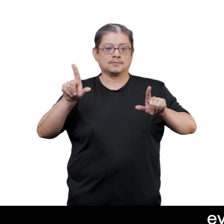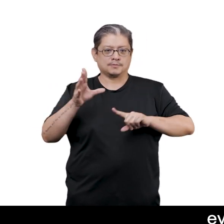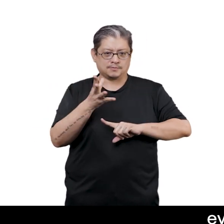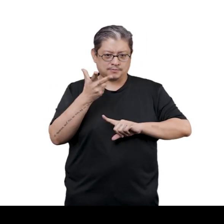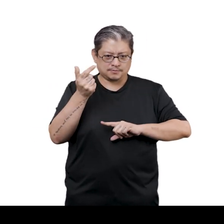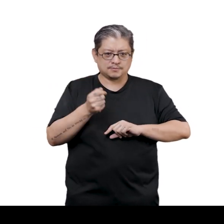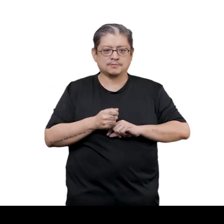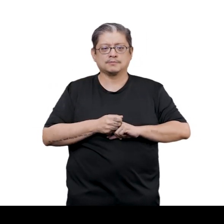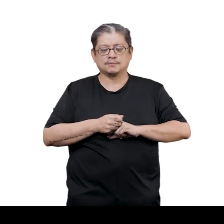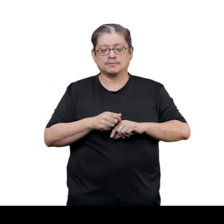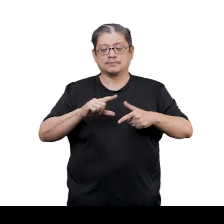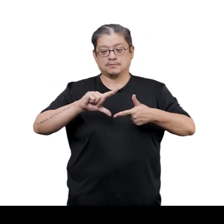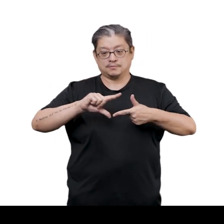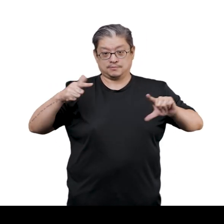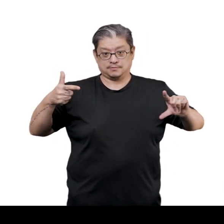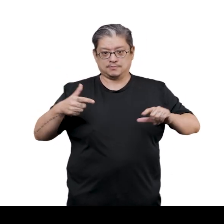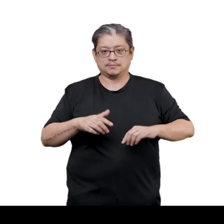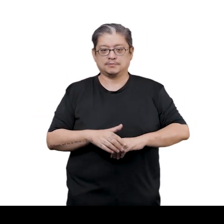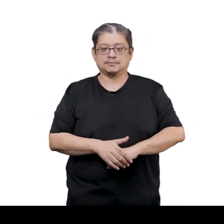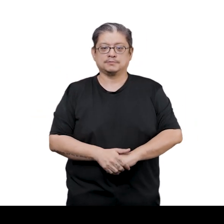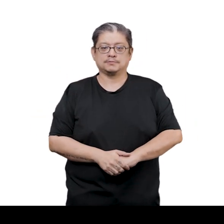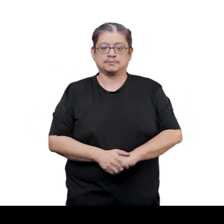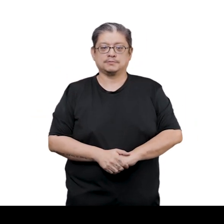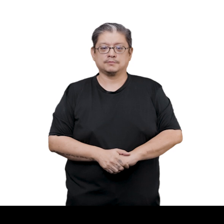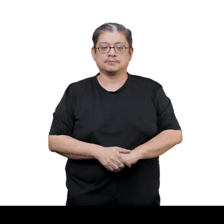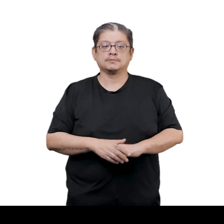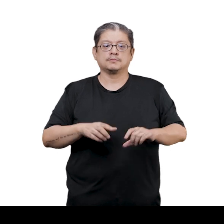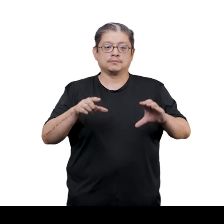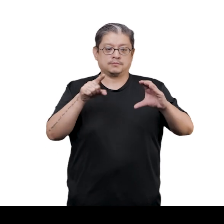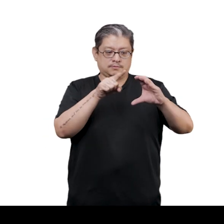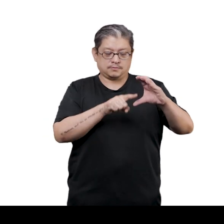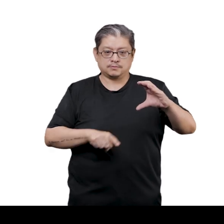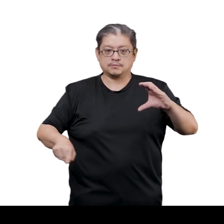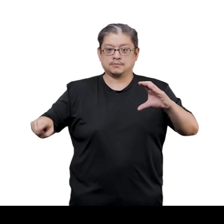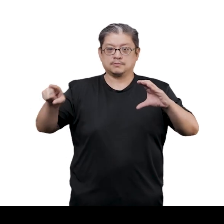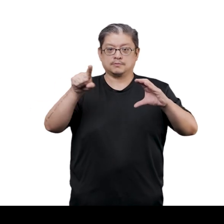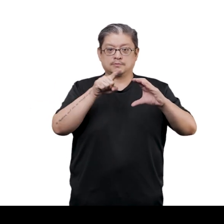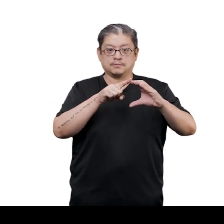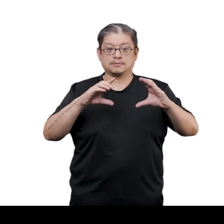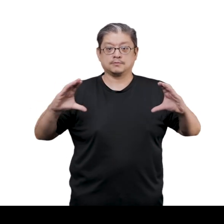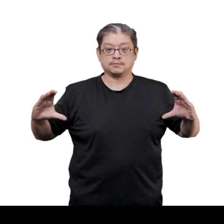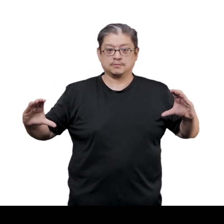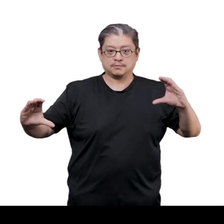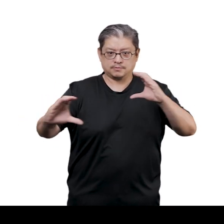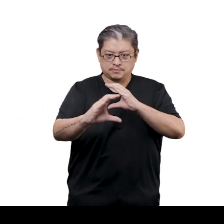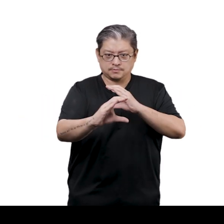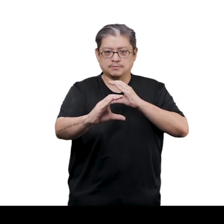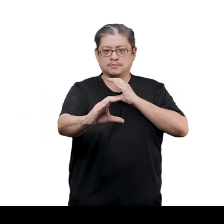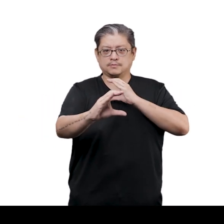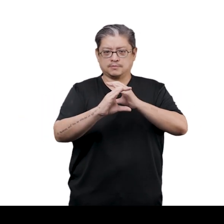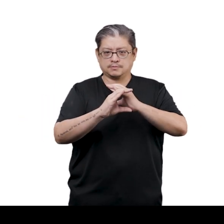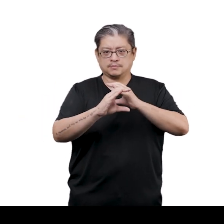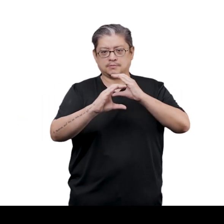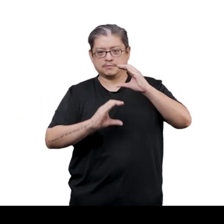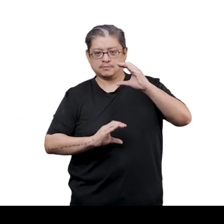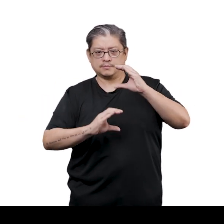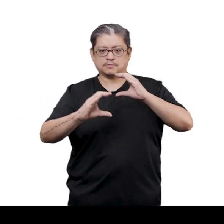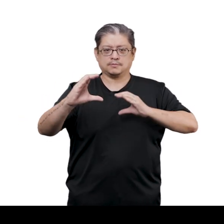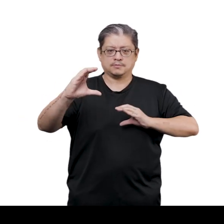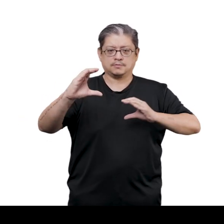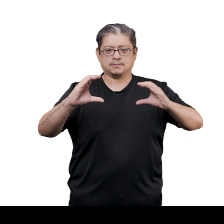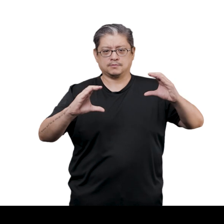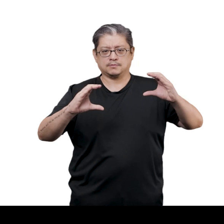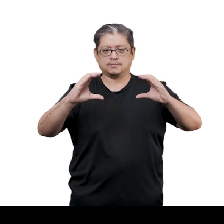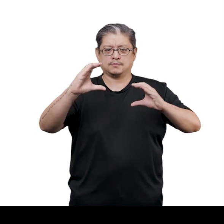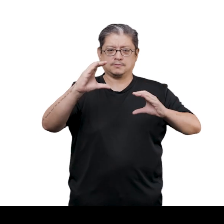do modernismo. Os círculos de Dávila são incompletos, sobrepostos e deslocados sobre as telas